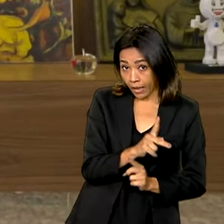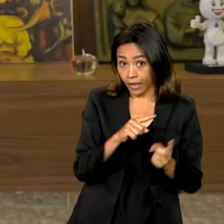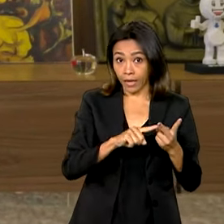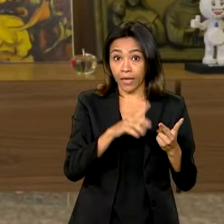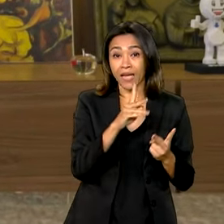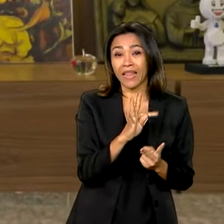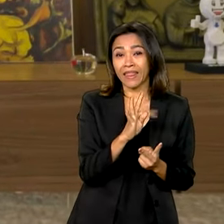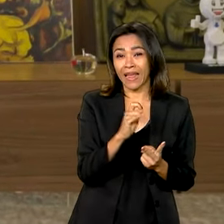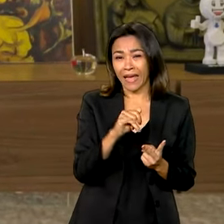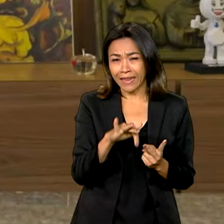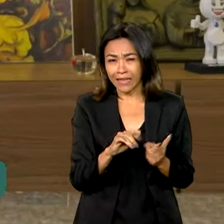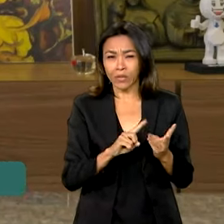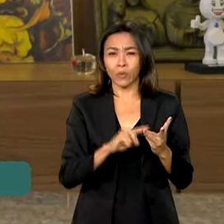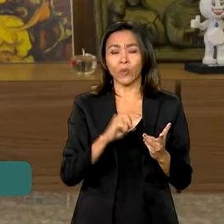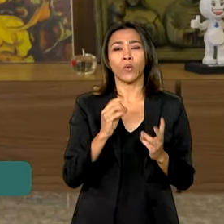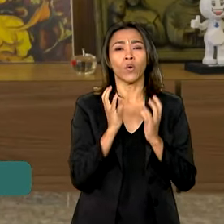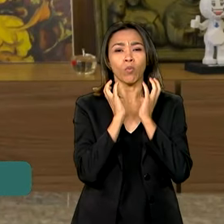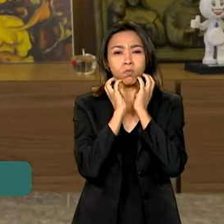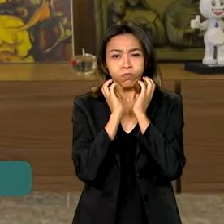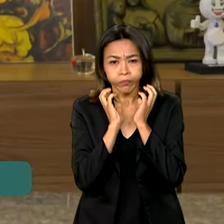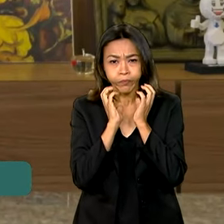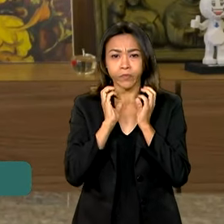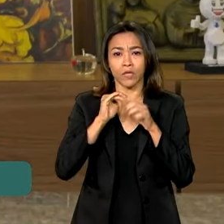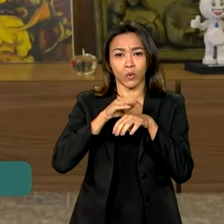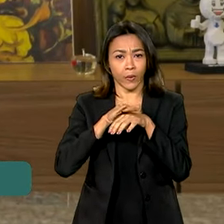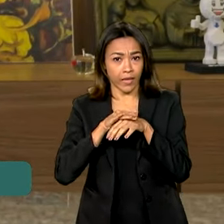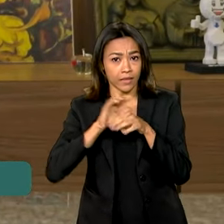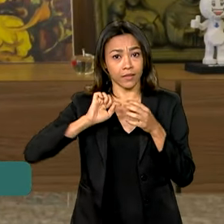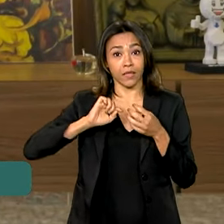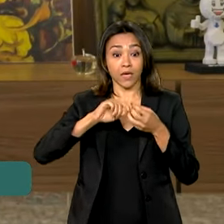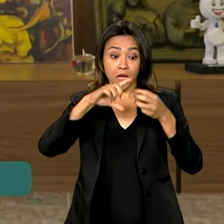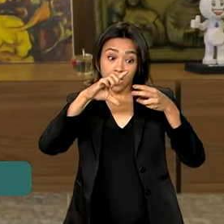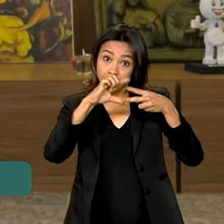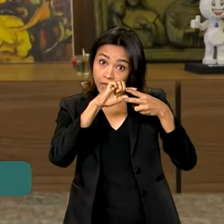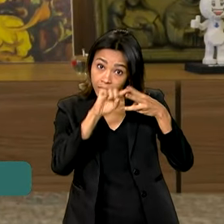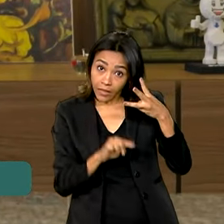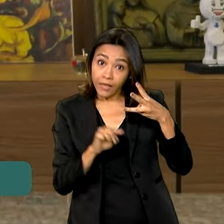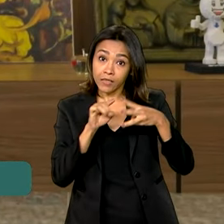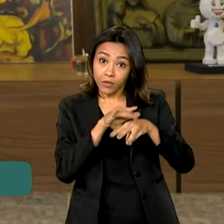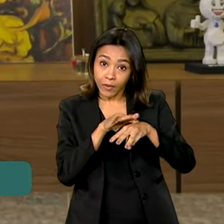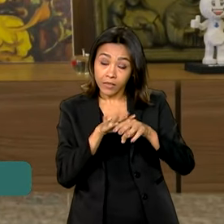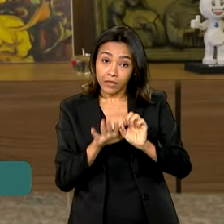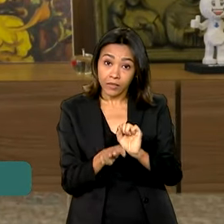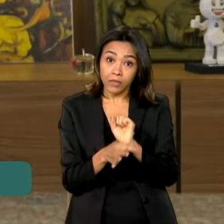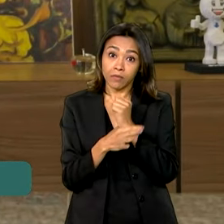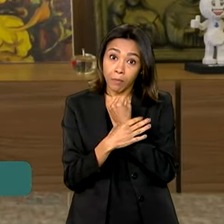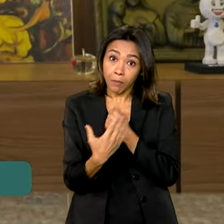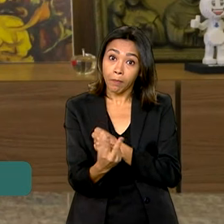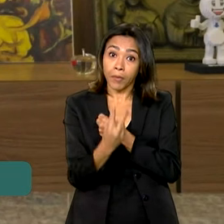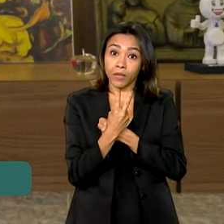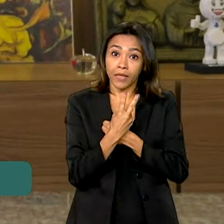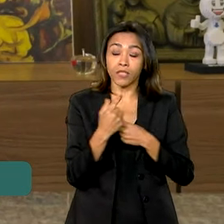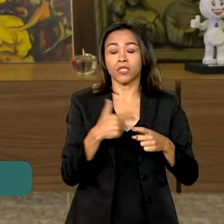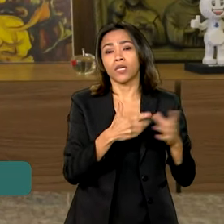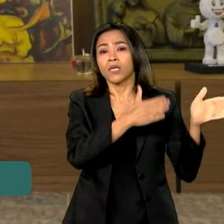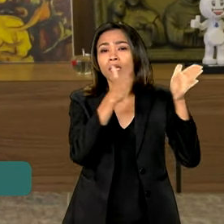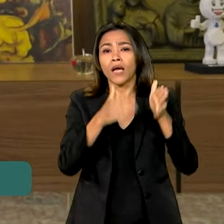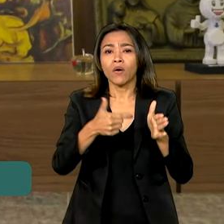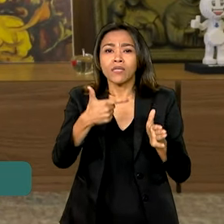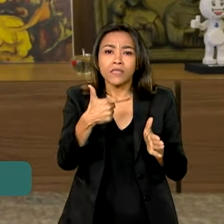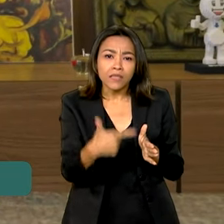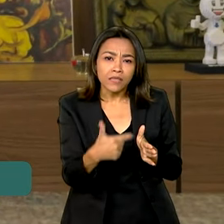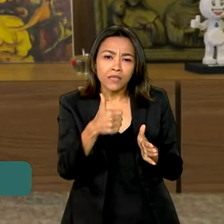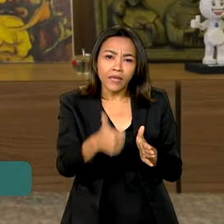tétano e coqueluche caiu de 418.000 em 2022 para